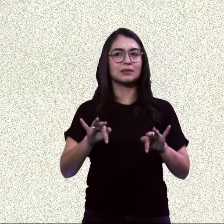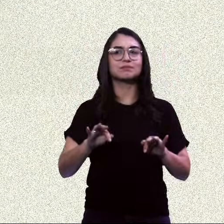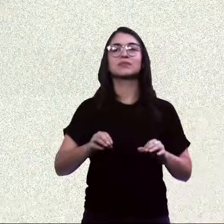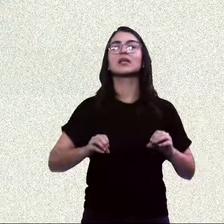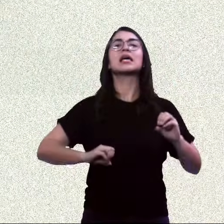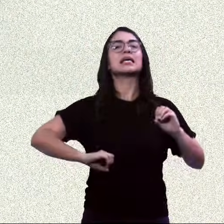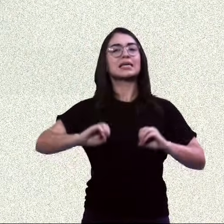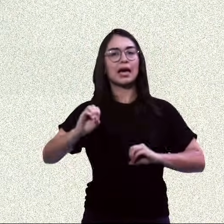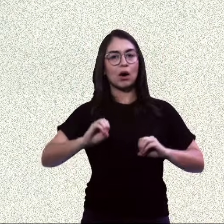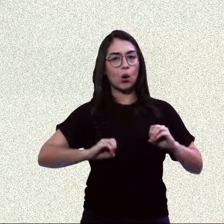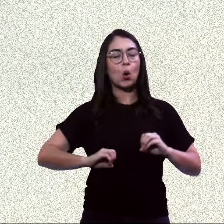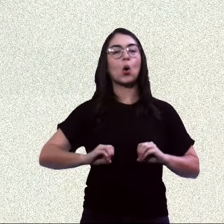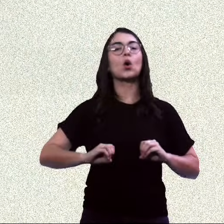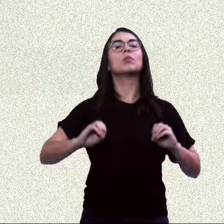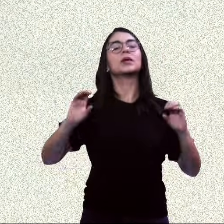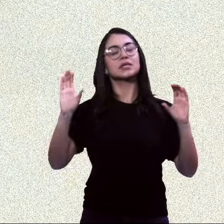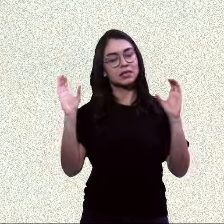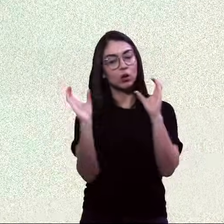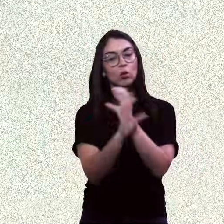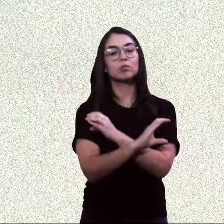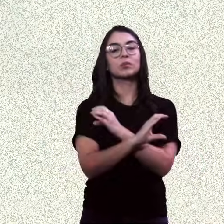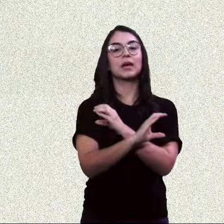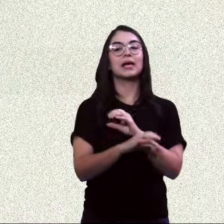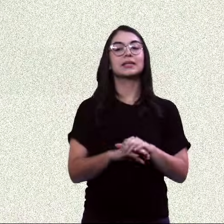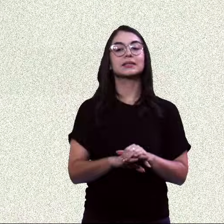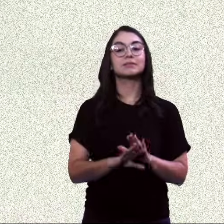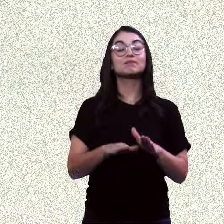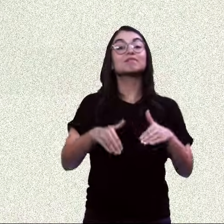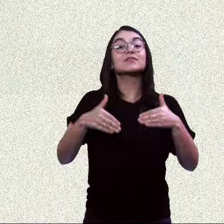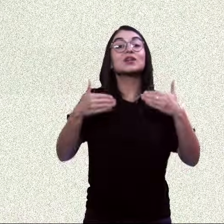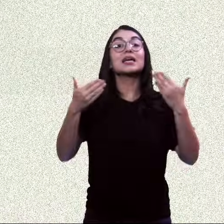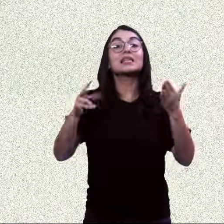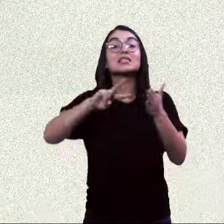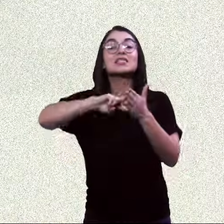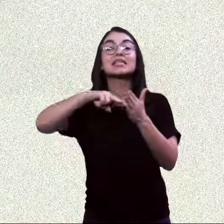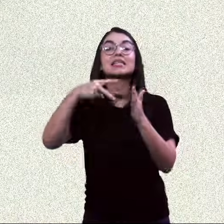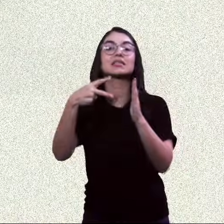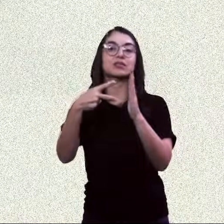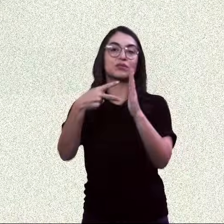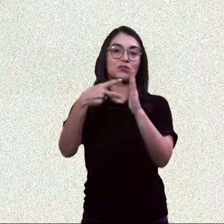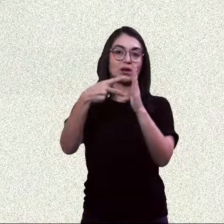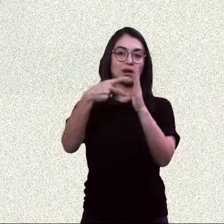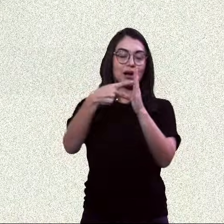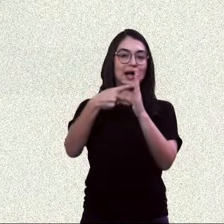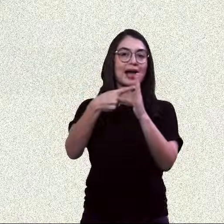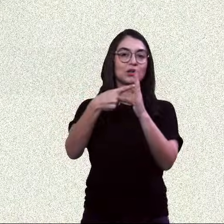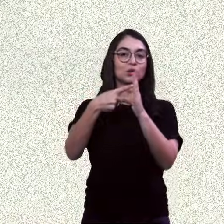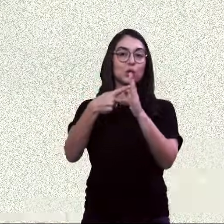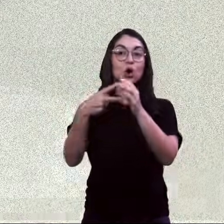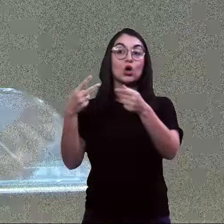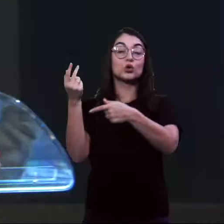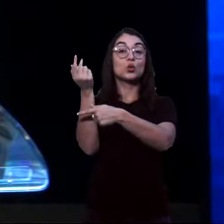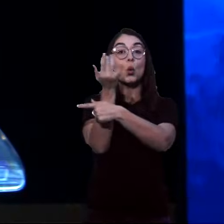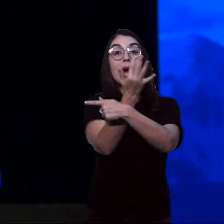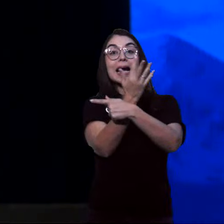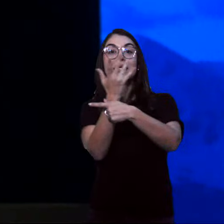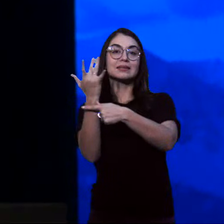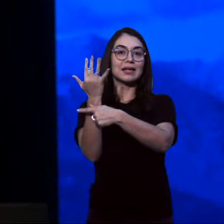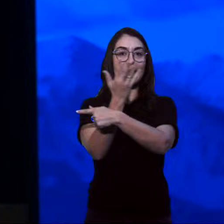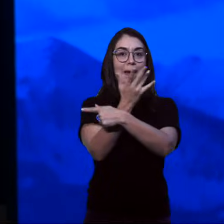começou Ele ia terminar, aí sim ele recebe o significado da visão do candelabro. Lembra que a gente falou no